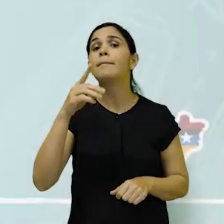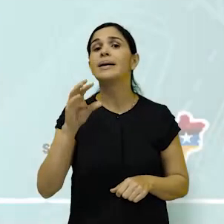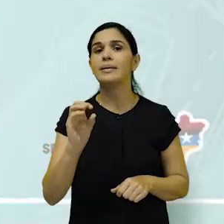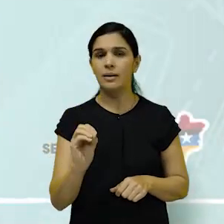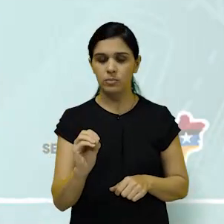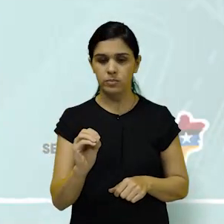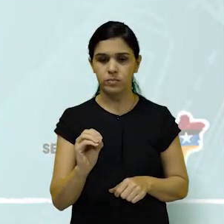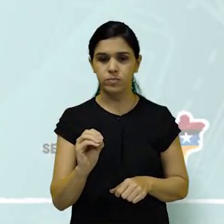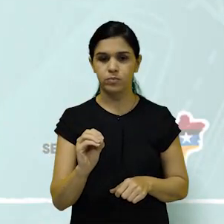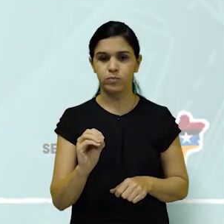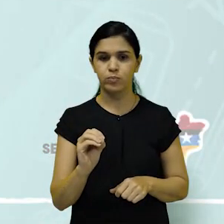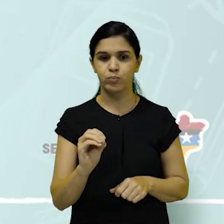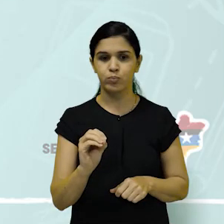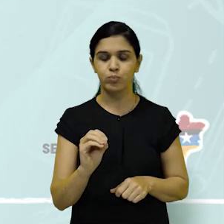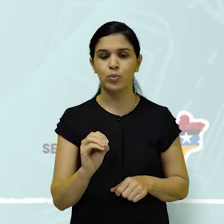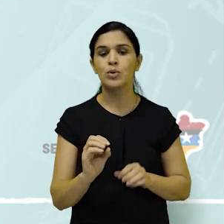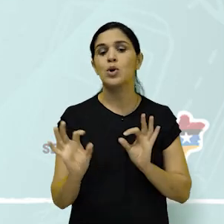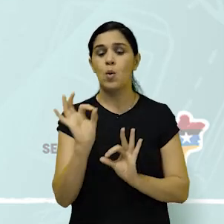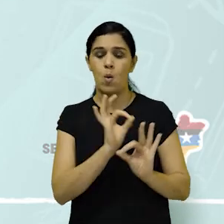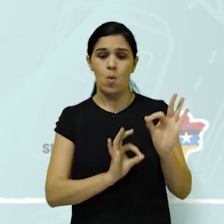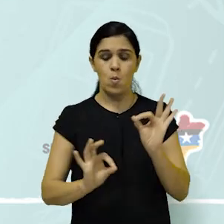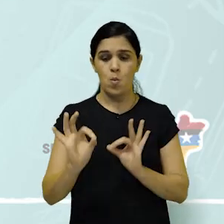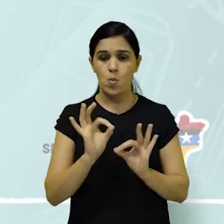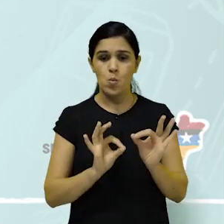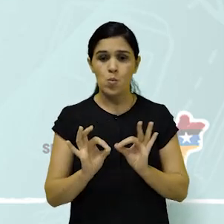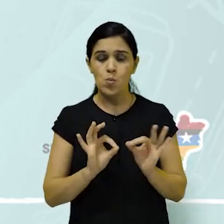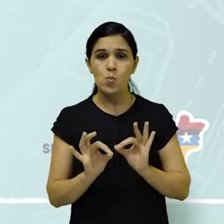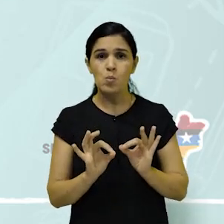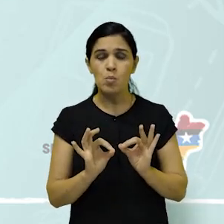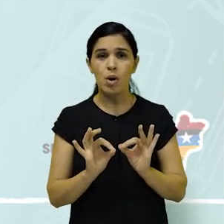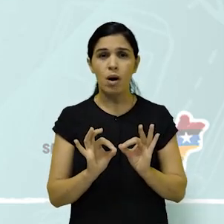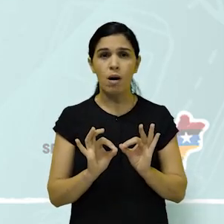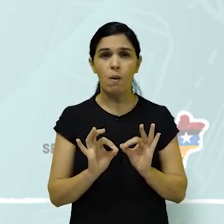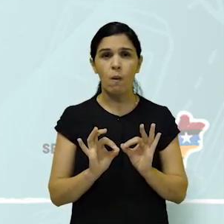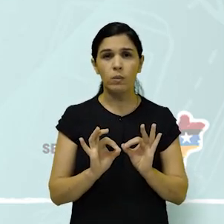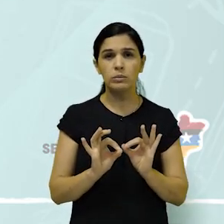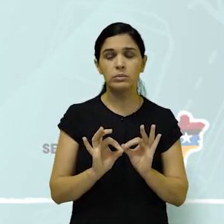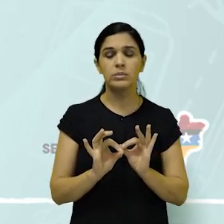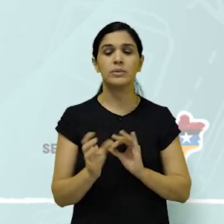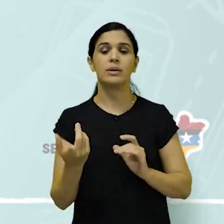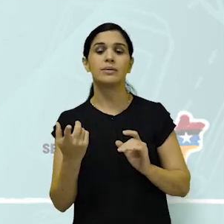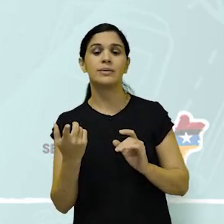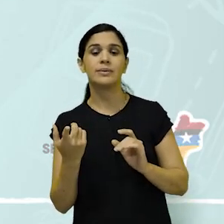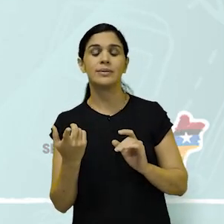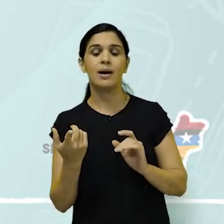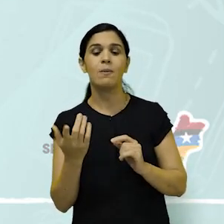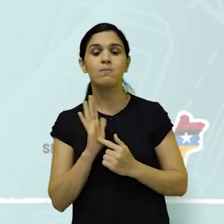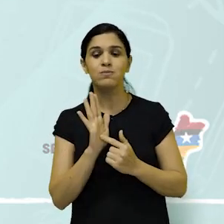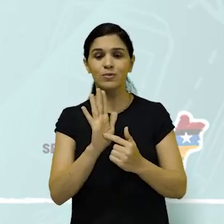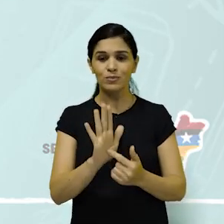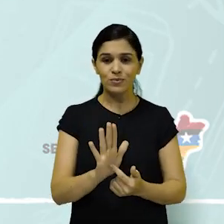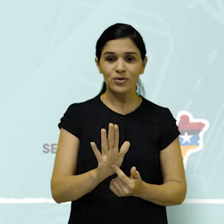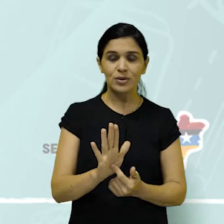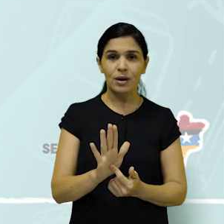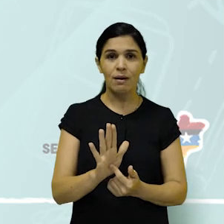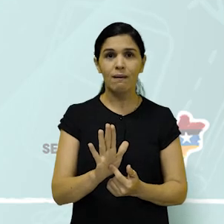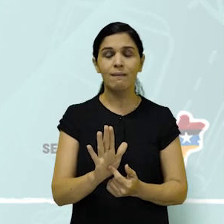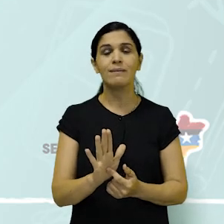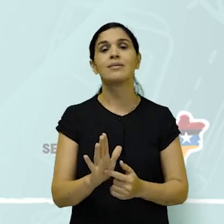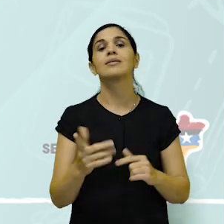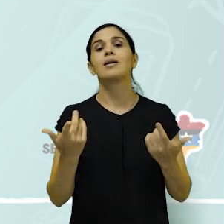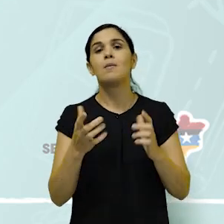uma norma determinada e aprovada consensualmente pela maioria ou por